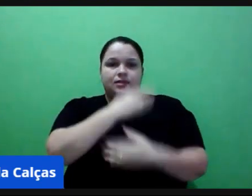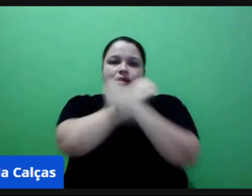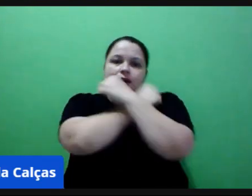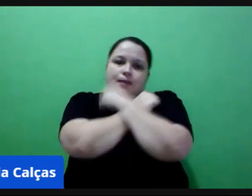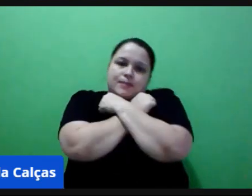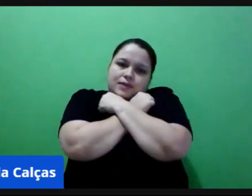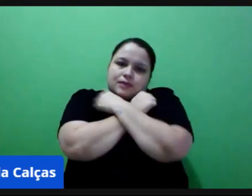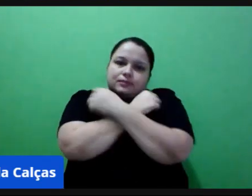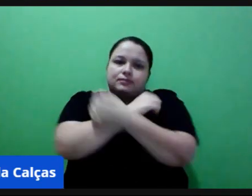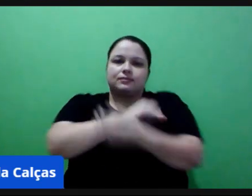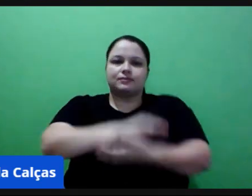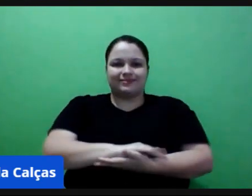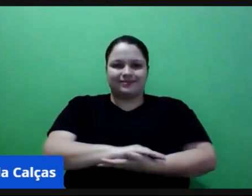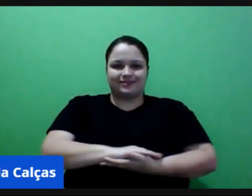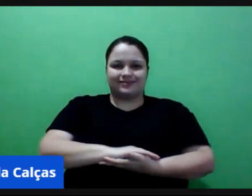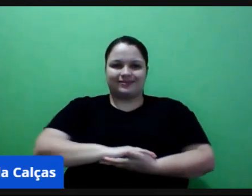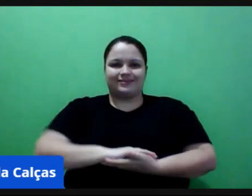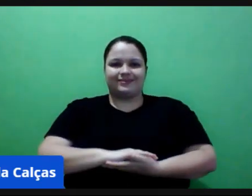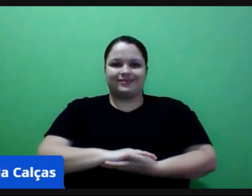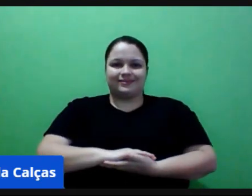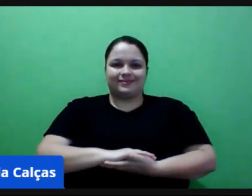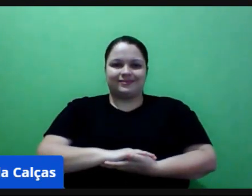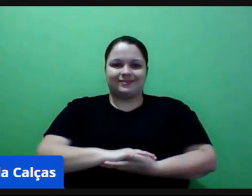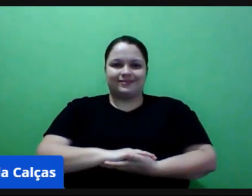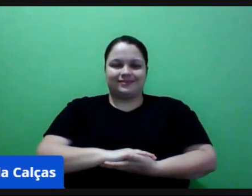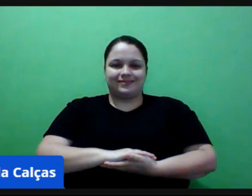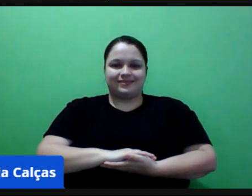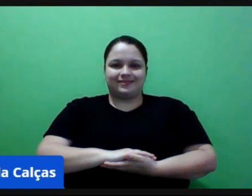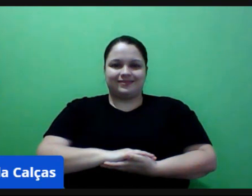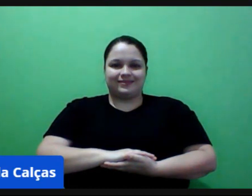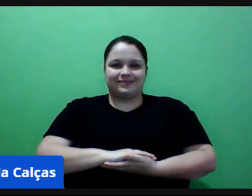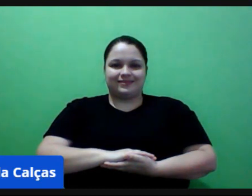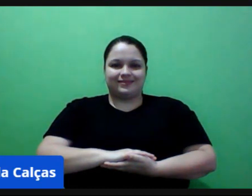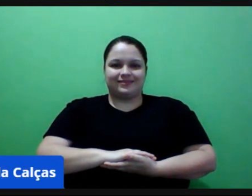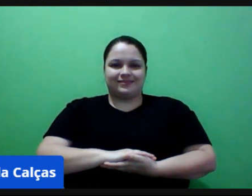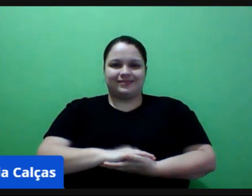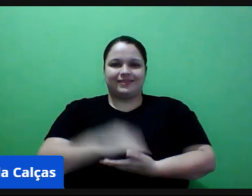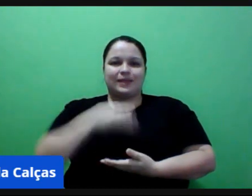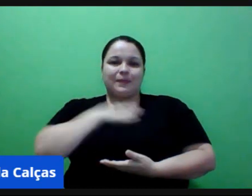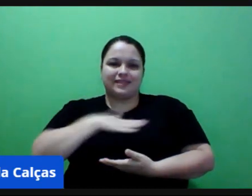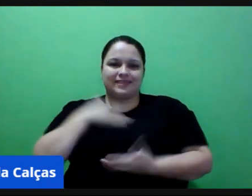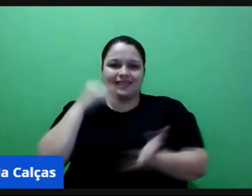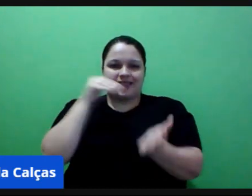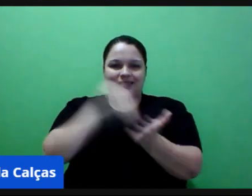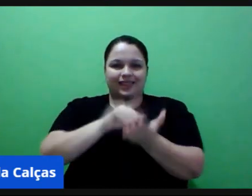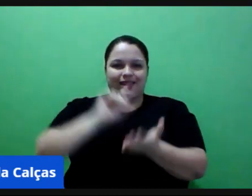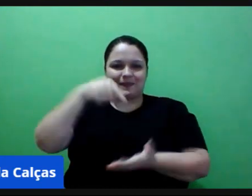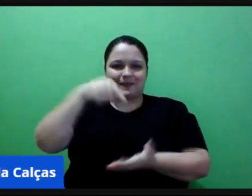Foi um prazer e até mais.